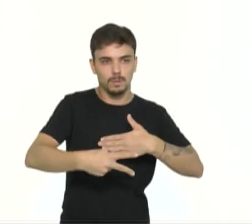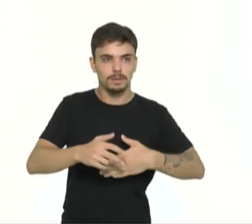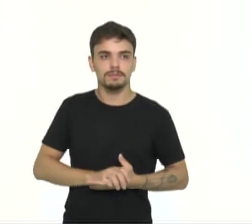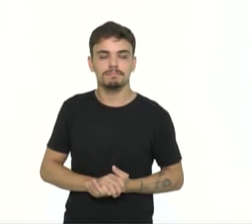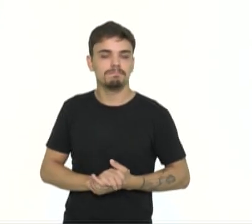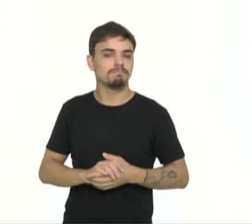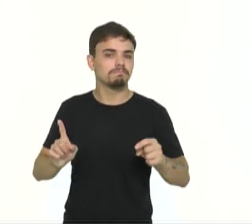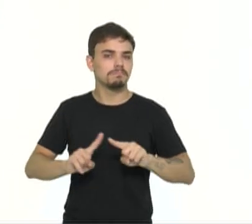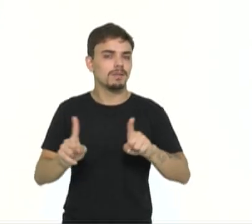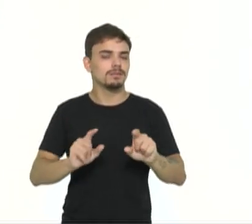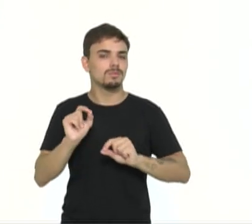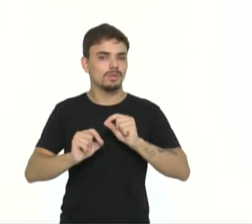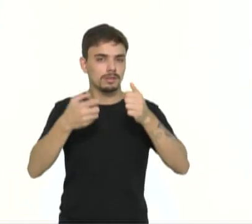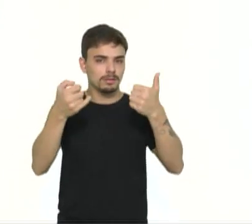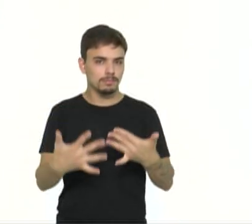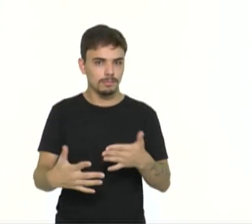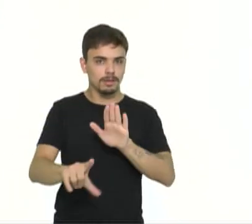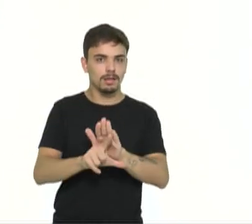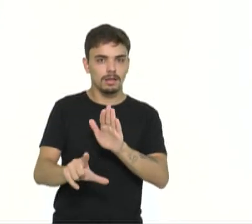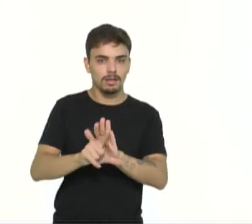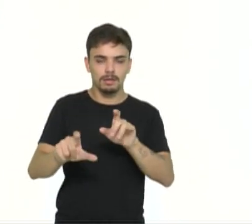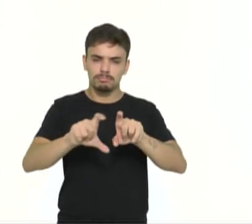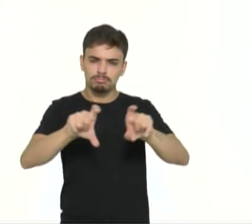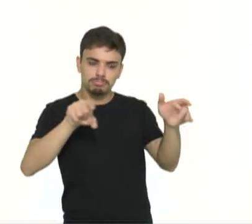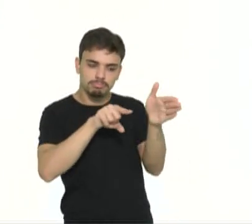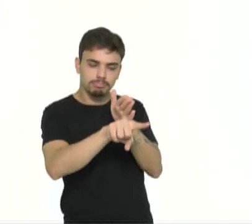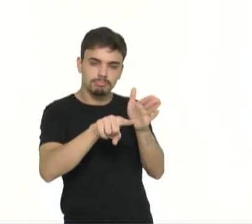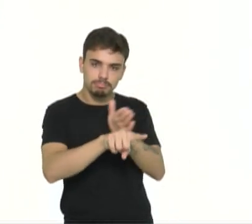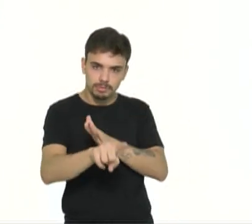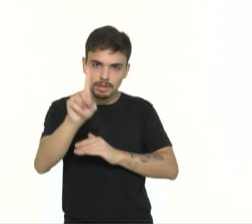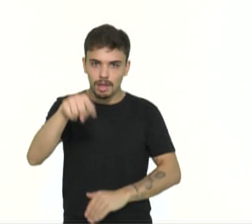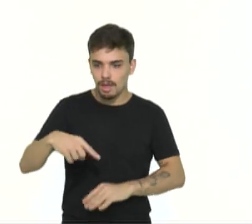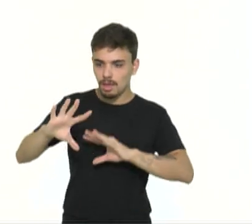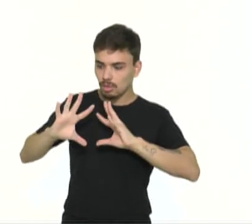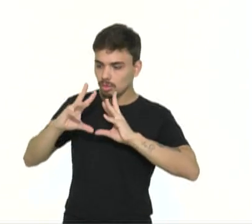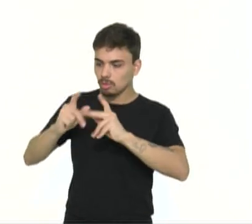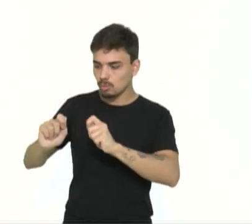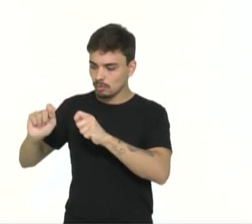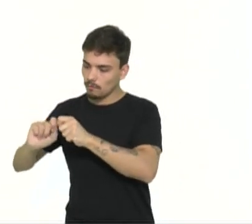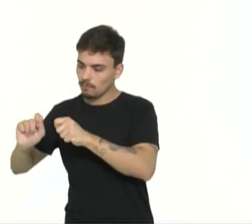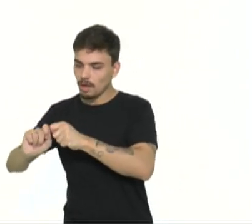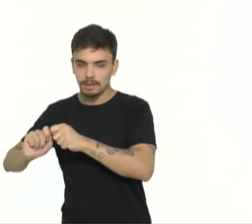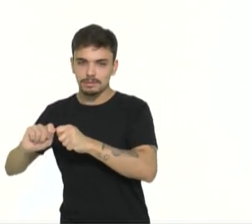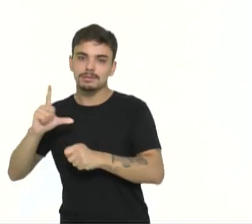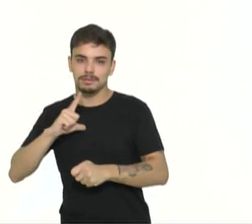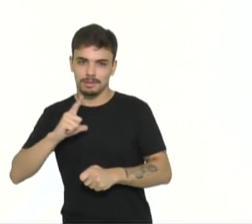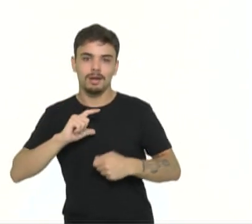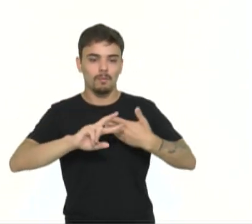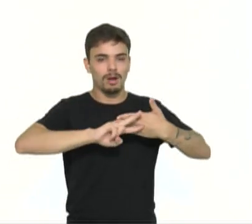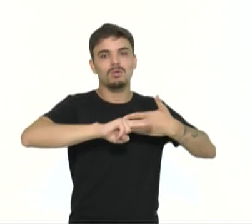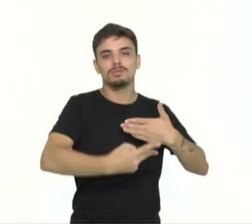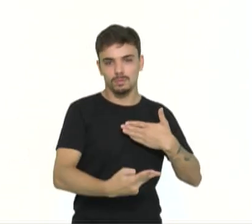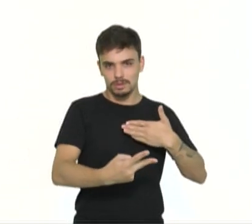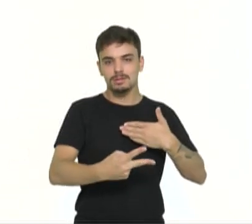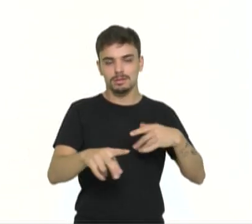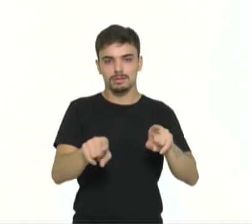que fala essa lei, né, o enunciado dela? Toda ação tem uma reação de